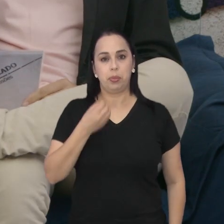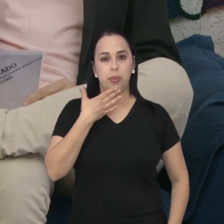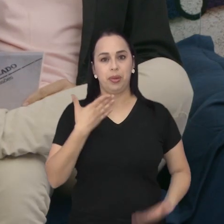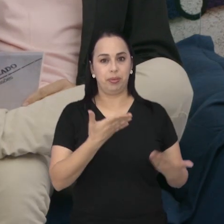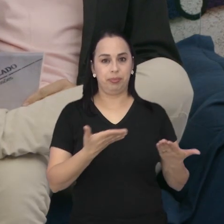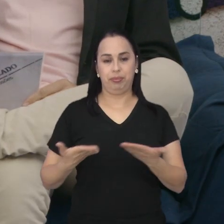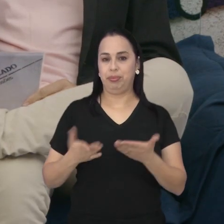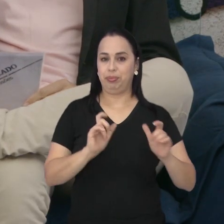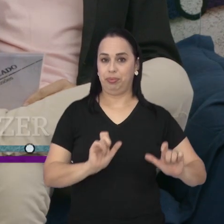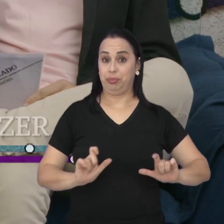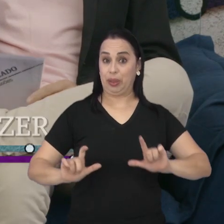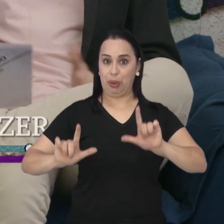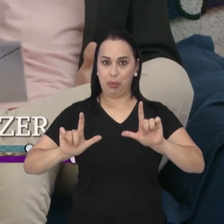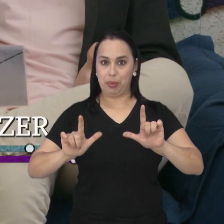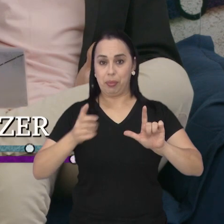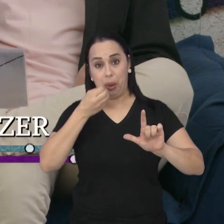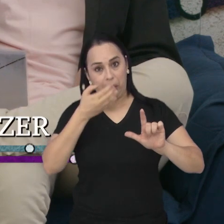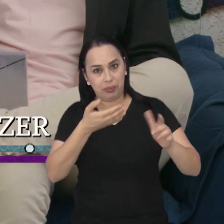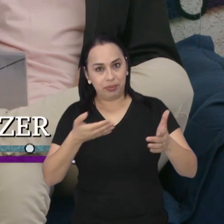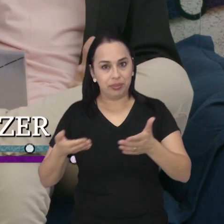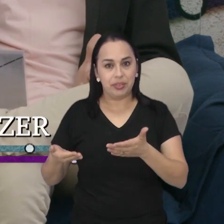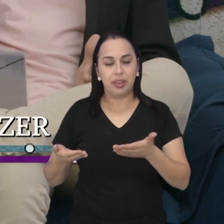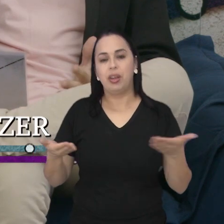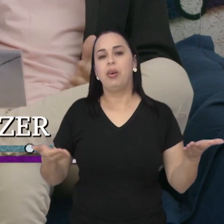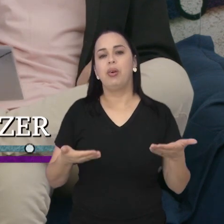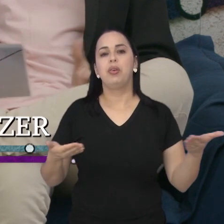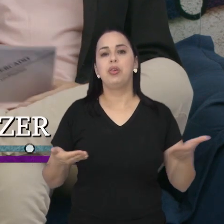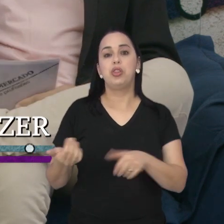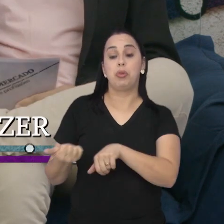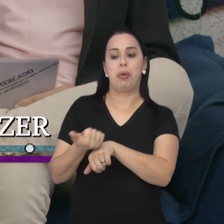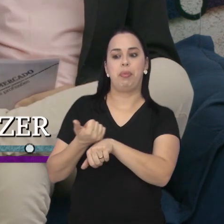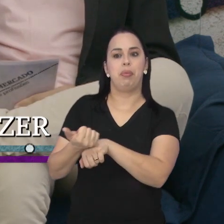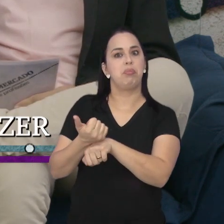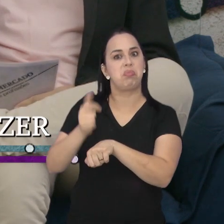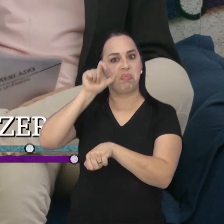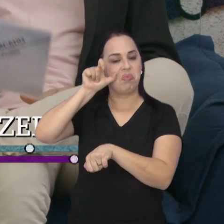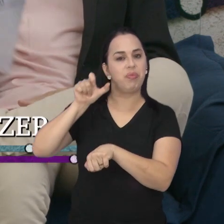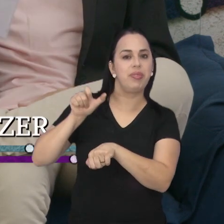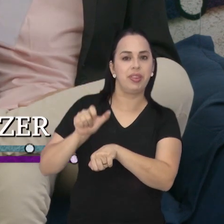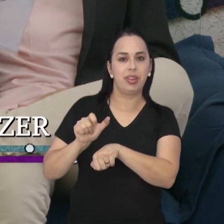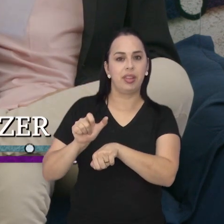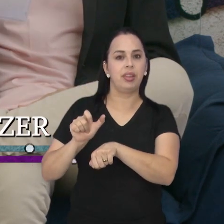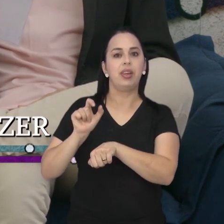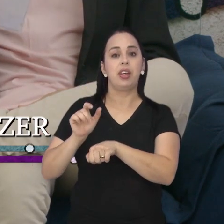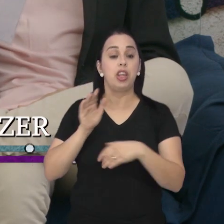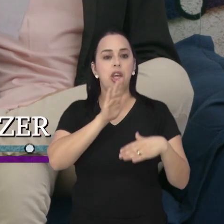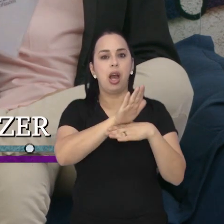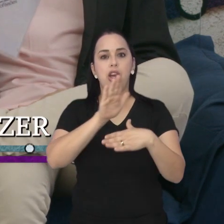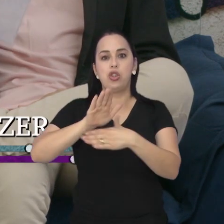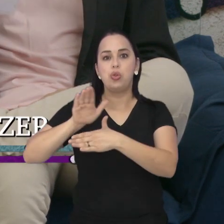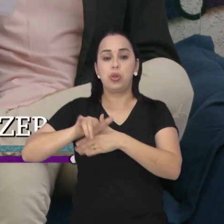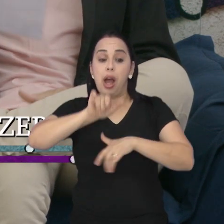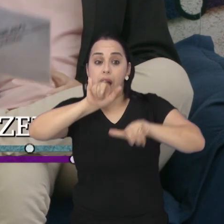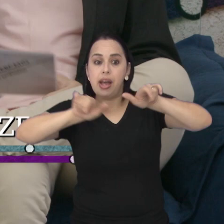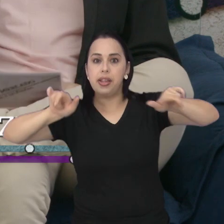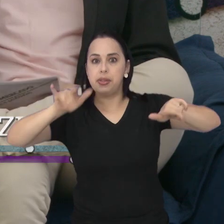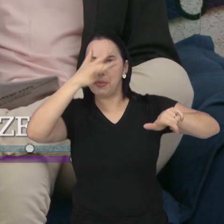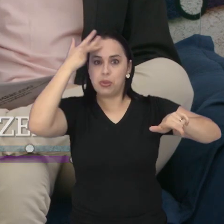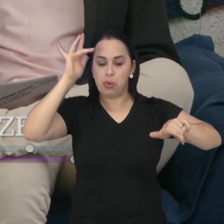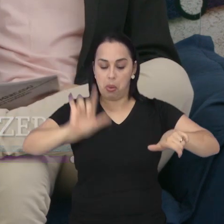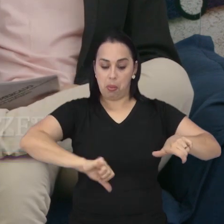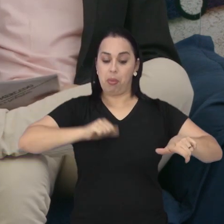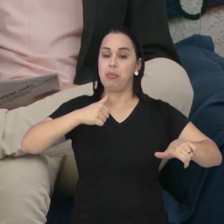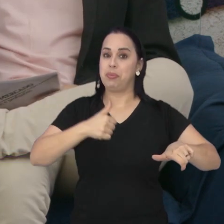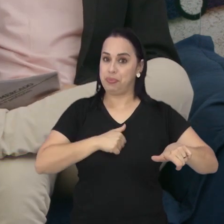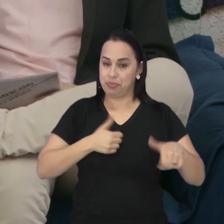Seja bem-vindo ao nosso programa. Hoje trazemos uma carreira muito interessante que afeta diretamente a autoestima